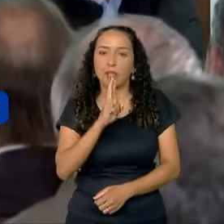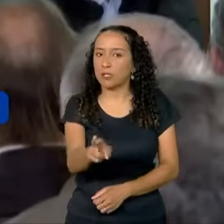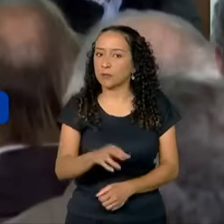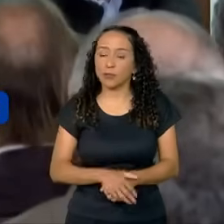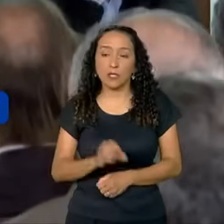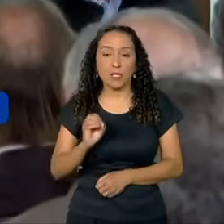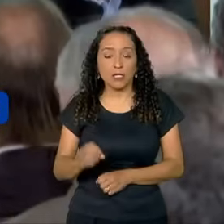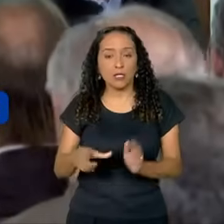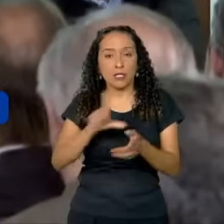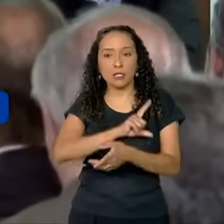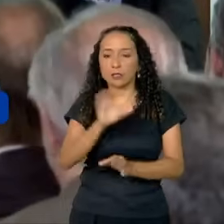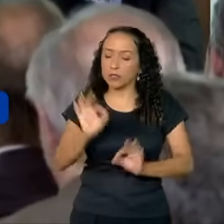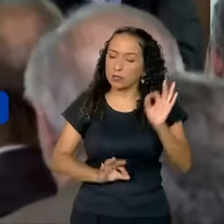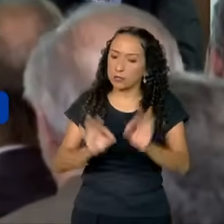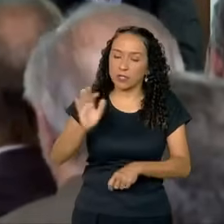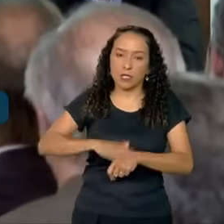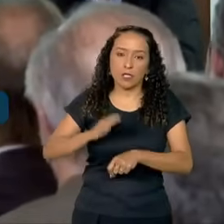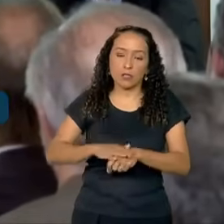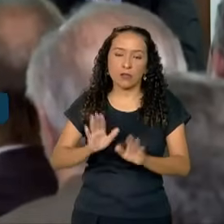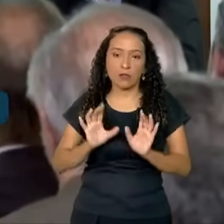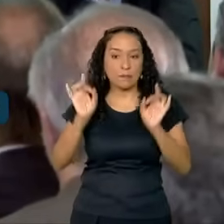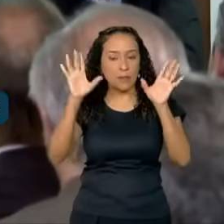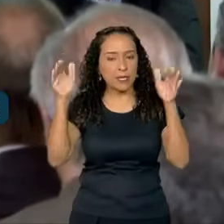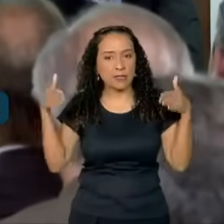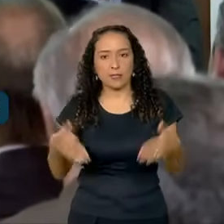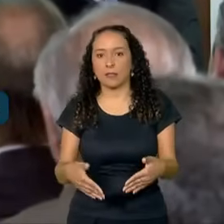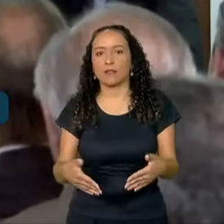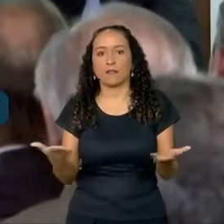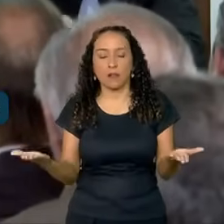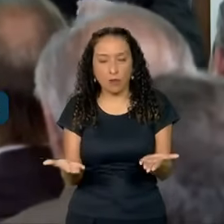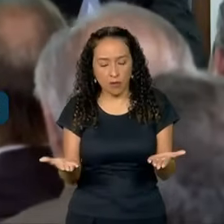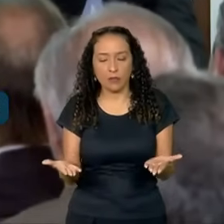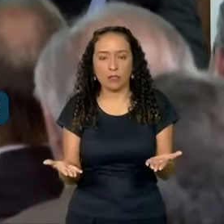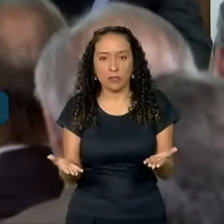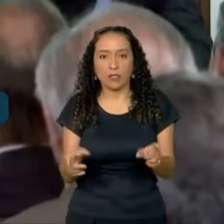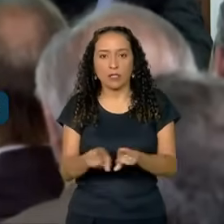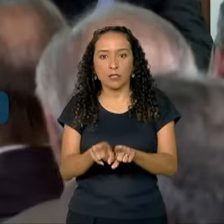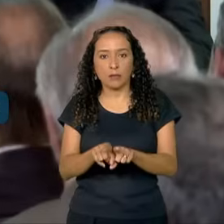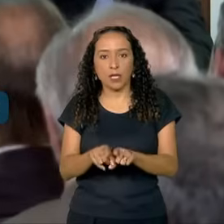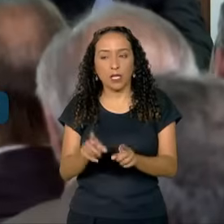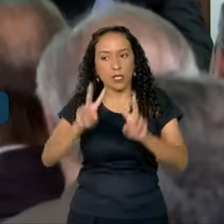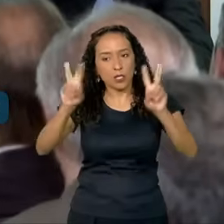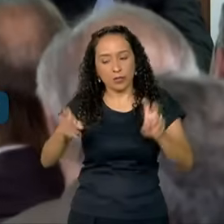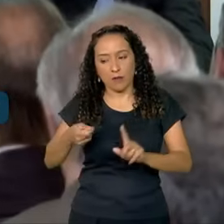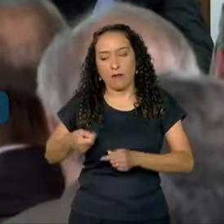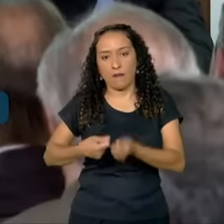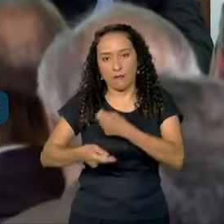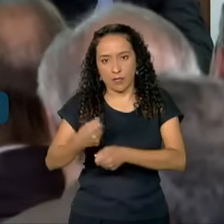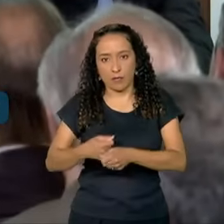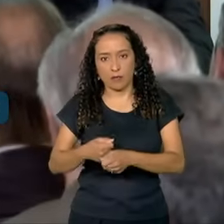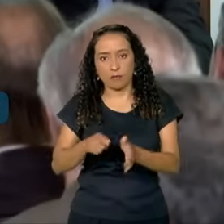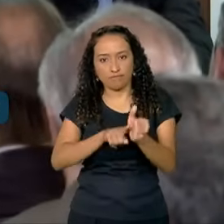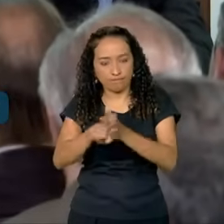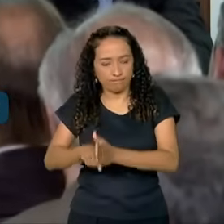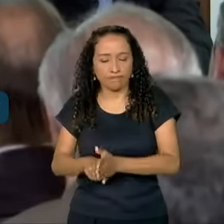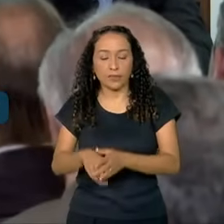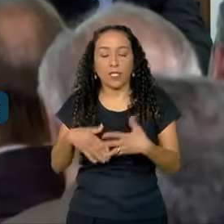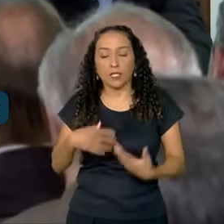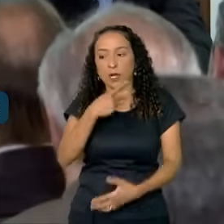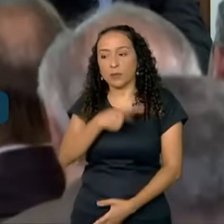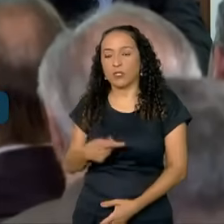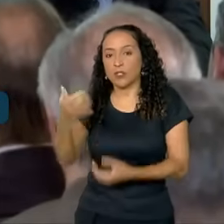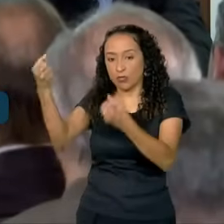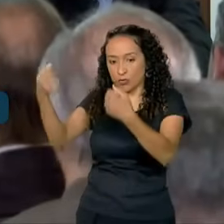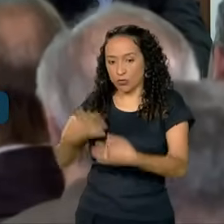se nós não endereçarmos ações excepcionais também do ponto de vista fiscal. Então, presidente, o senhor disse com